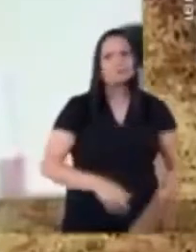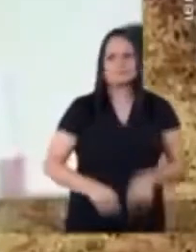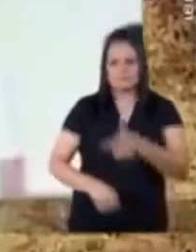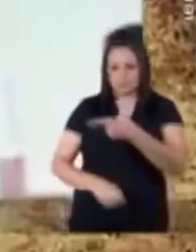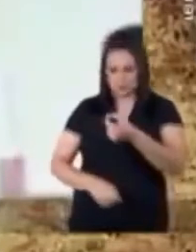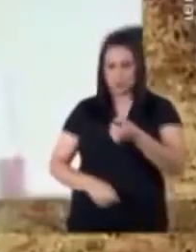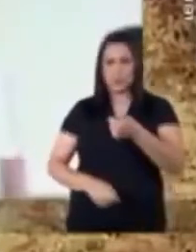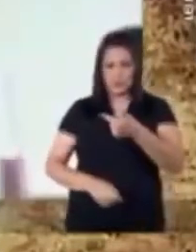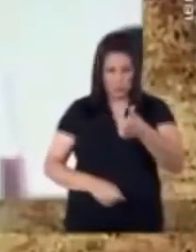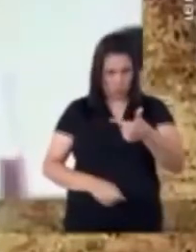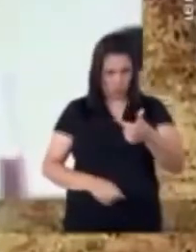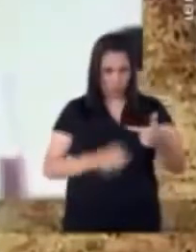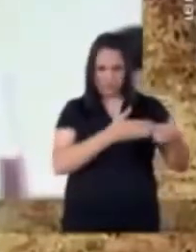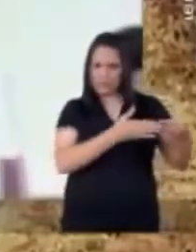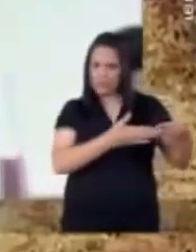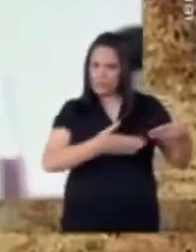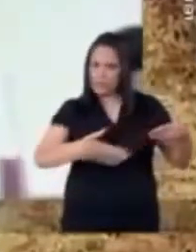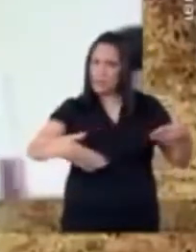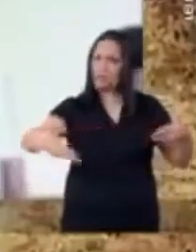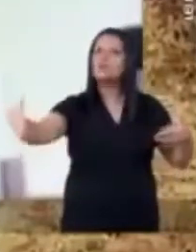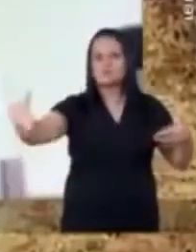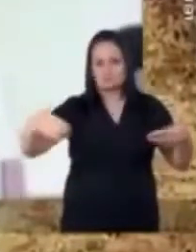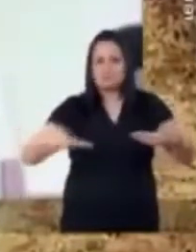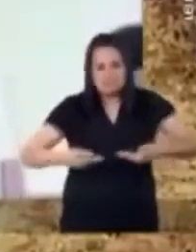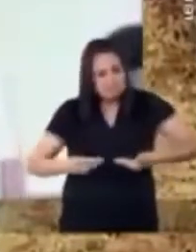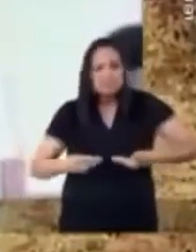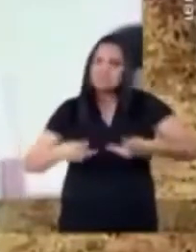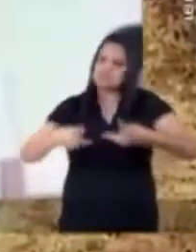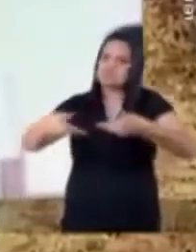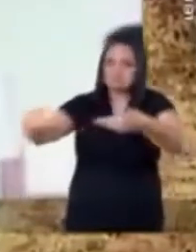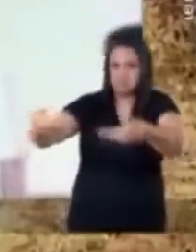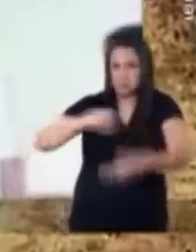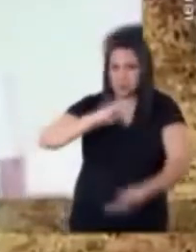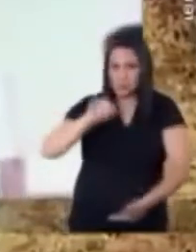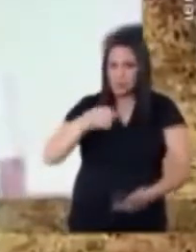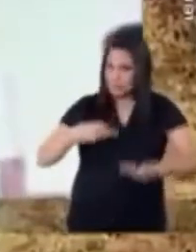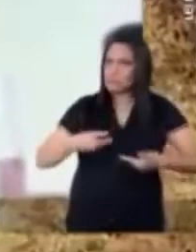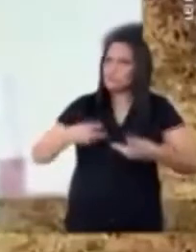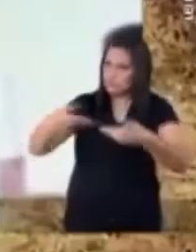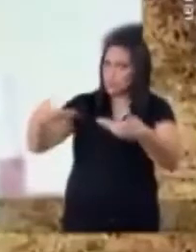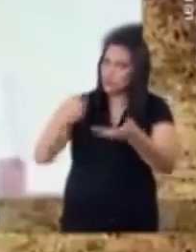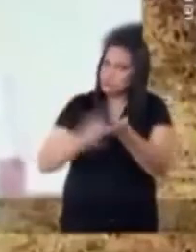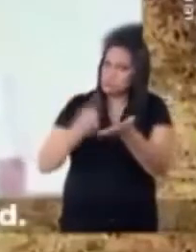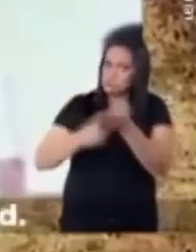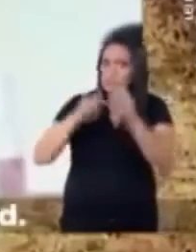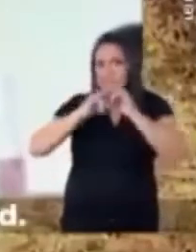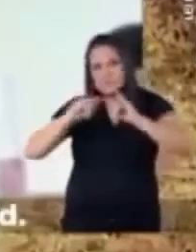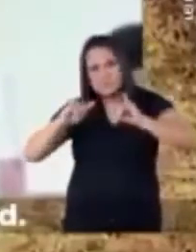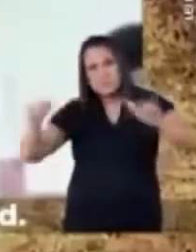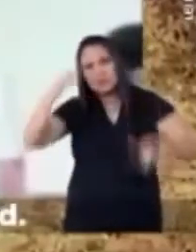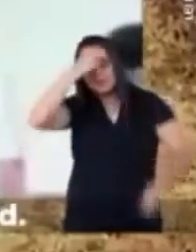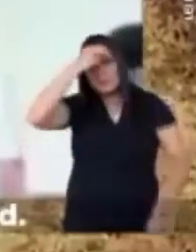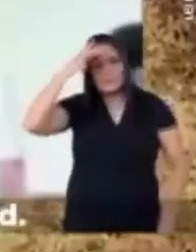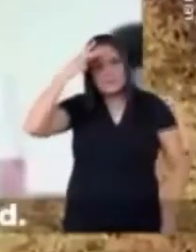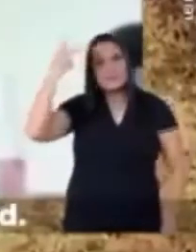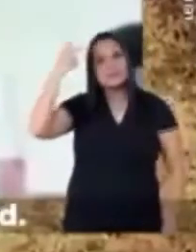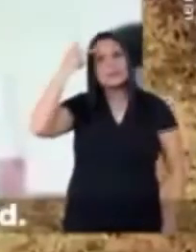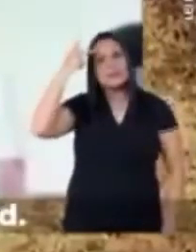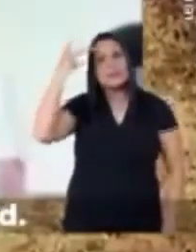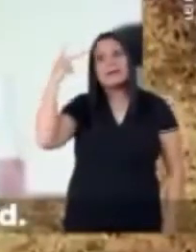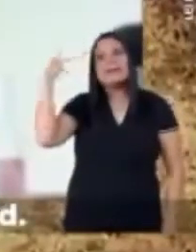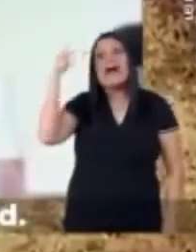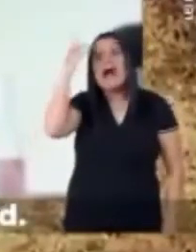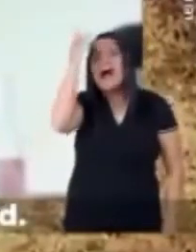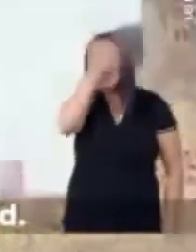de 2012, nós fomos convidados, o João foi convidado para fazer a campanha à Prefeitura de São Paulo